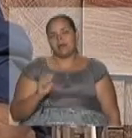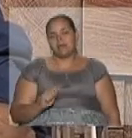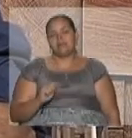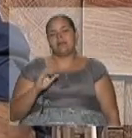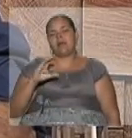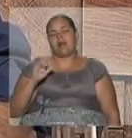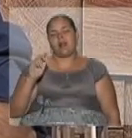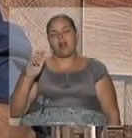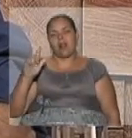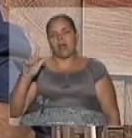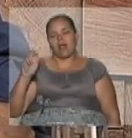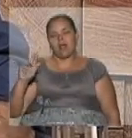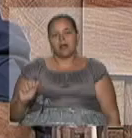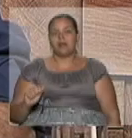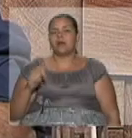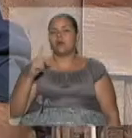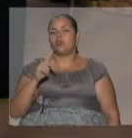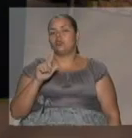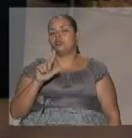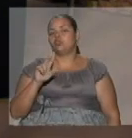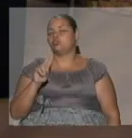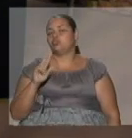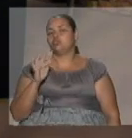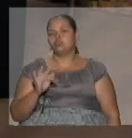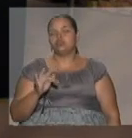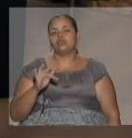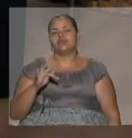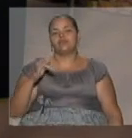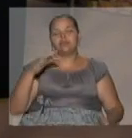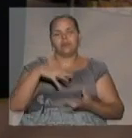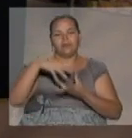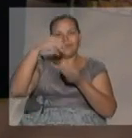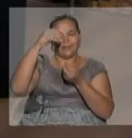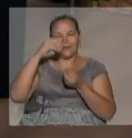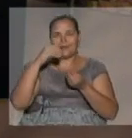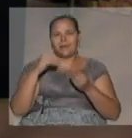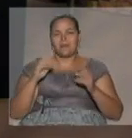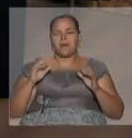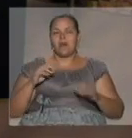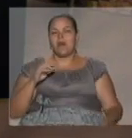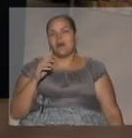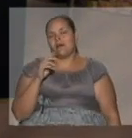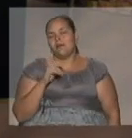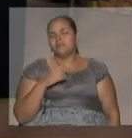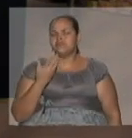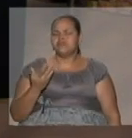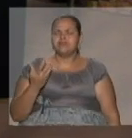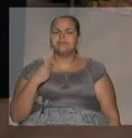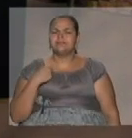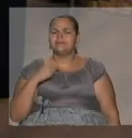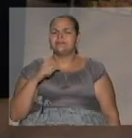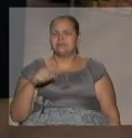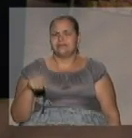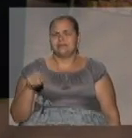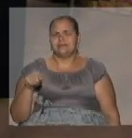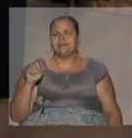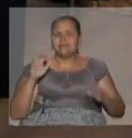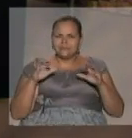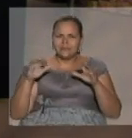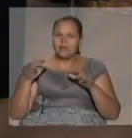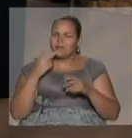Fantasminha. E eu me lembro que eu fiquei tão pé da vida com, acho que era Ian Michalski, crítico do JB, e disse